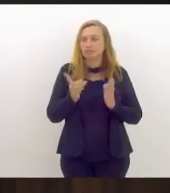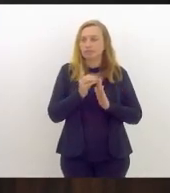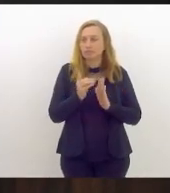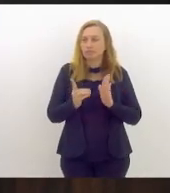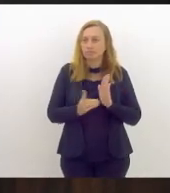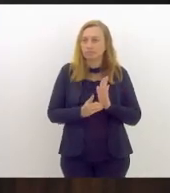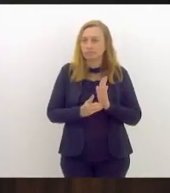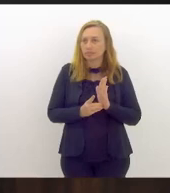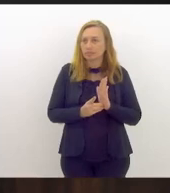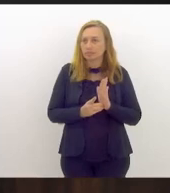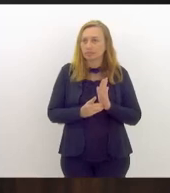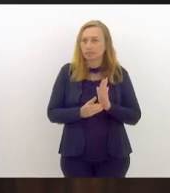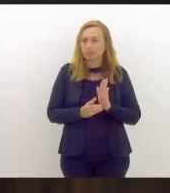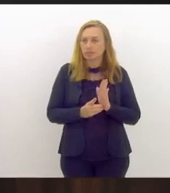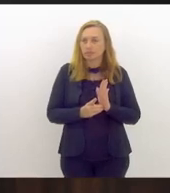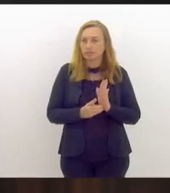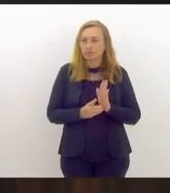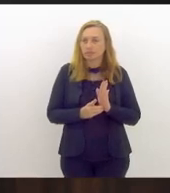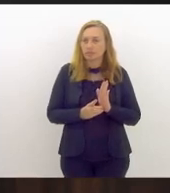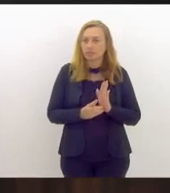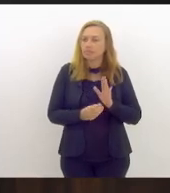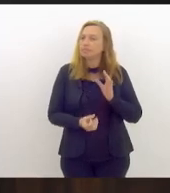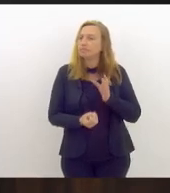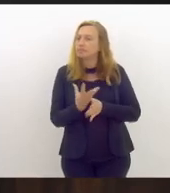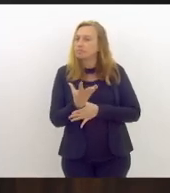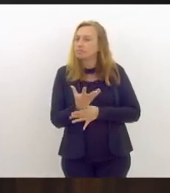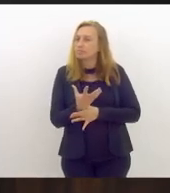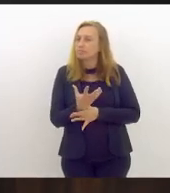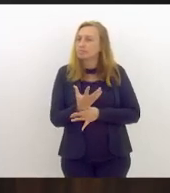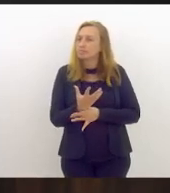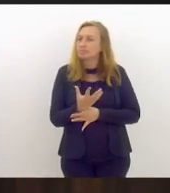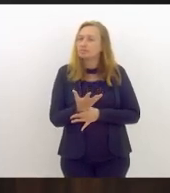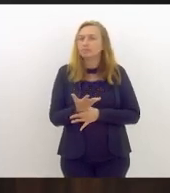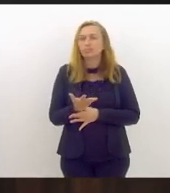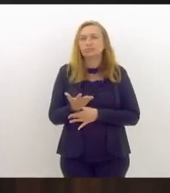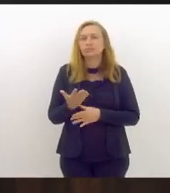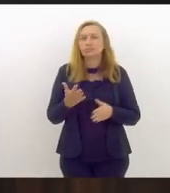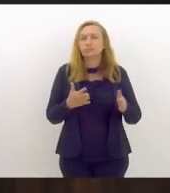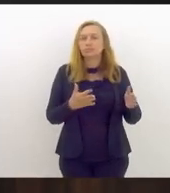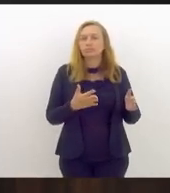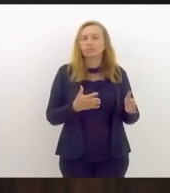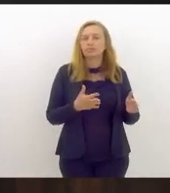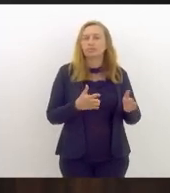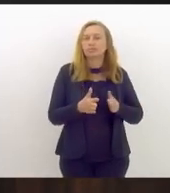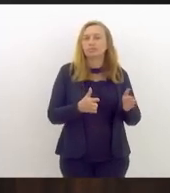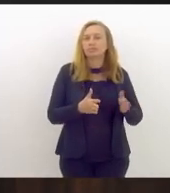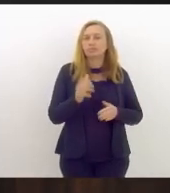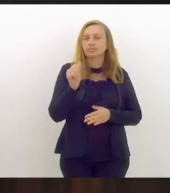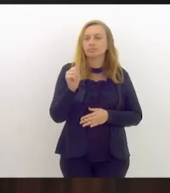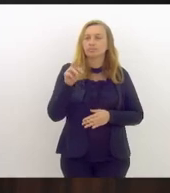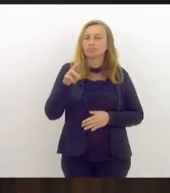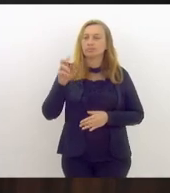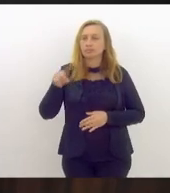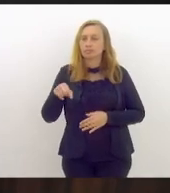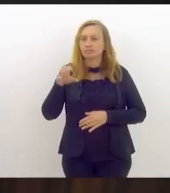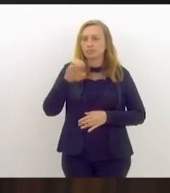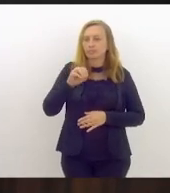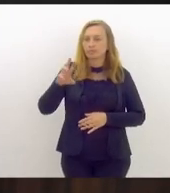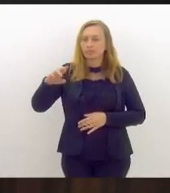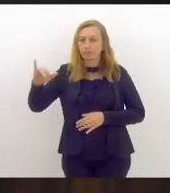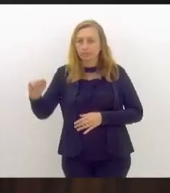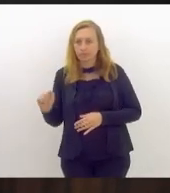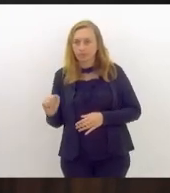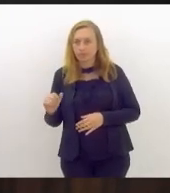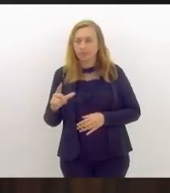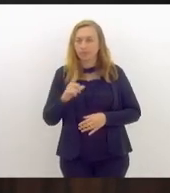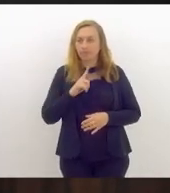decreto que foi produzido na época do meu xará André Correia. E esse decreto criou uma área